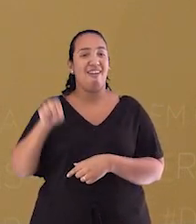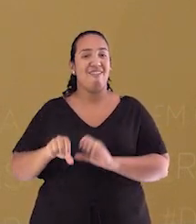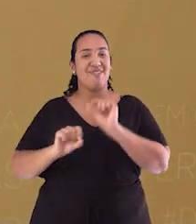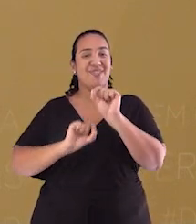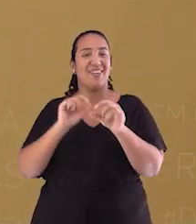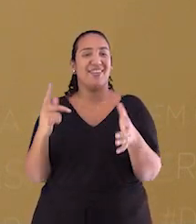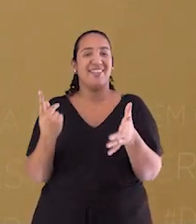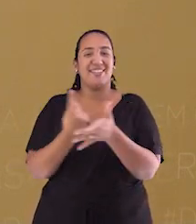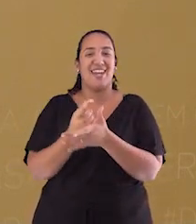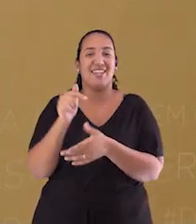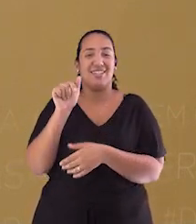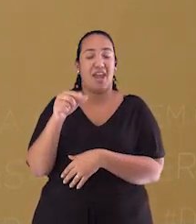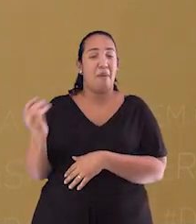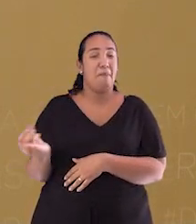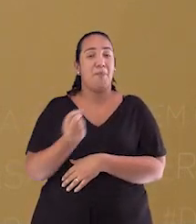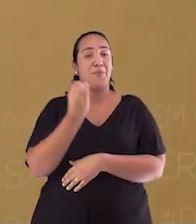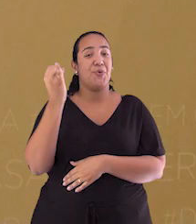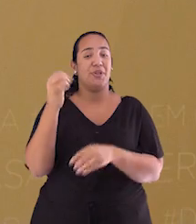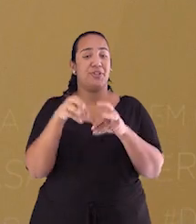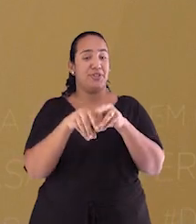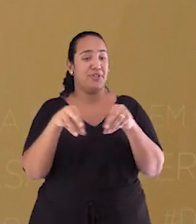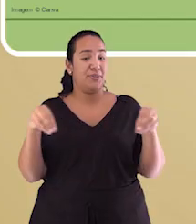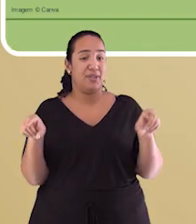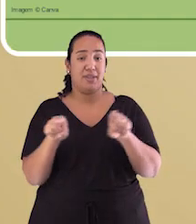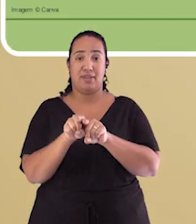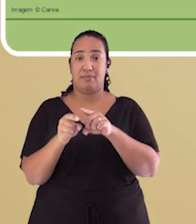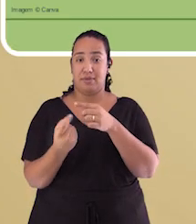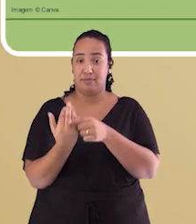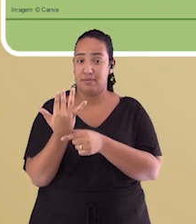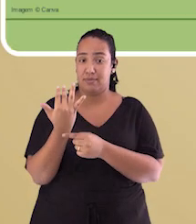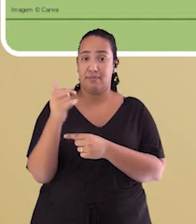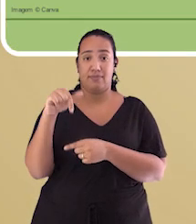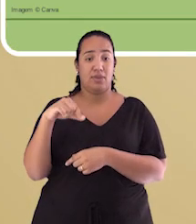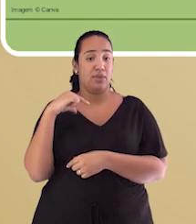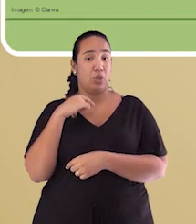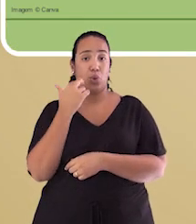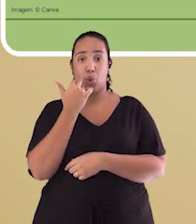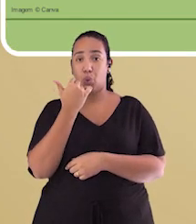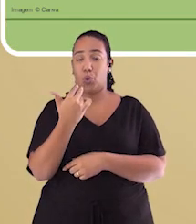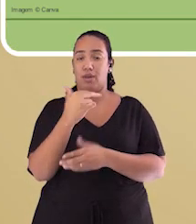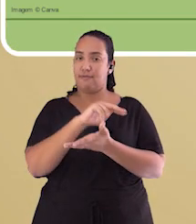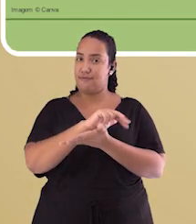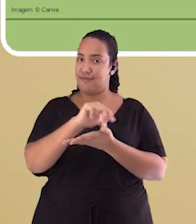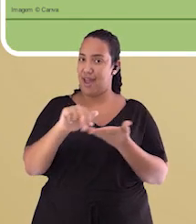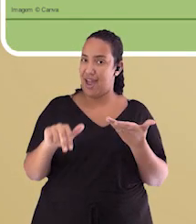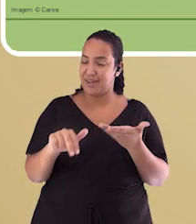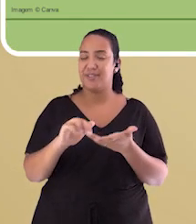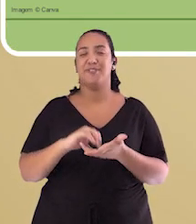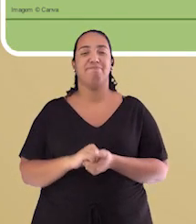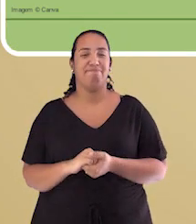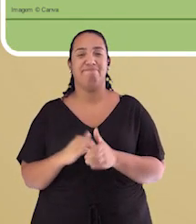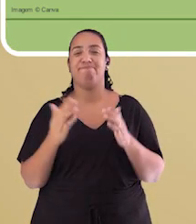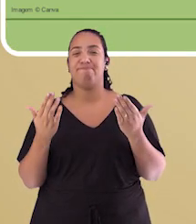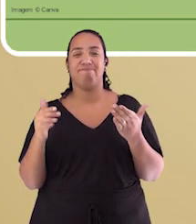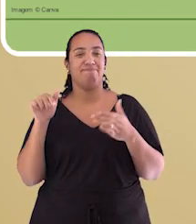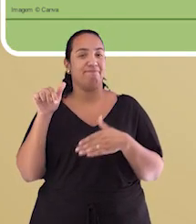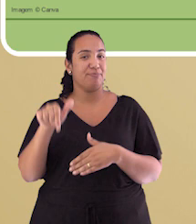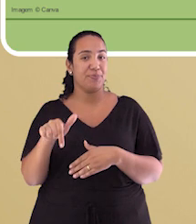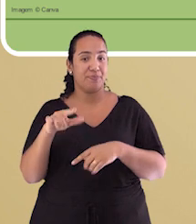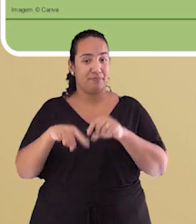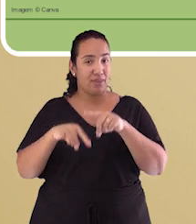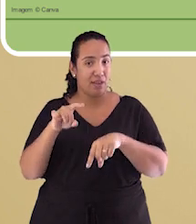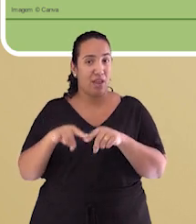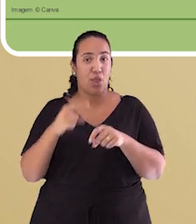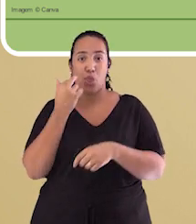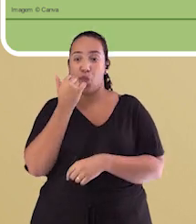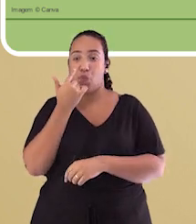de matéria orgânica para o solo e para as plantas, ricos em nutrientes. E para captar desses resíduos